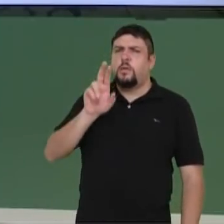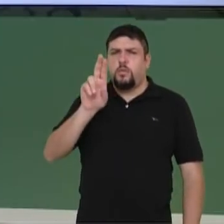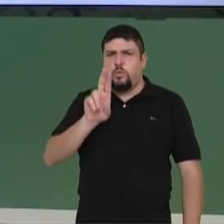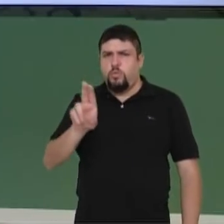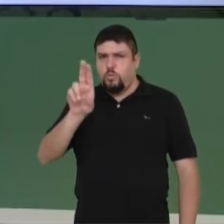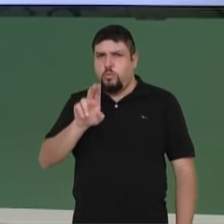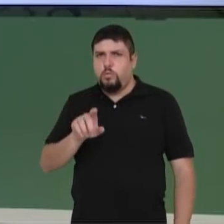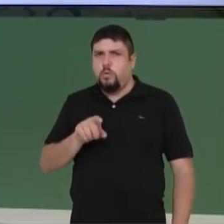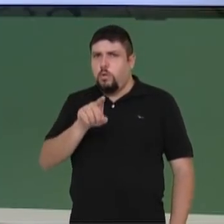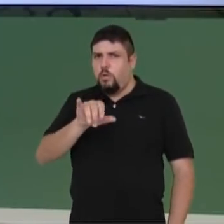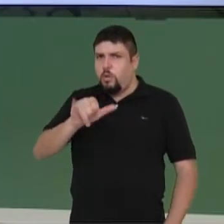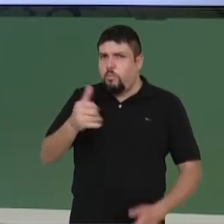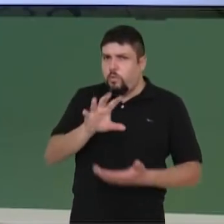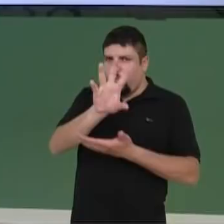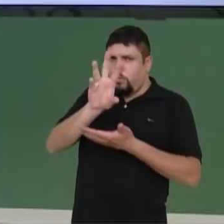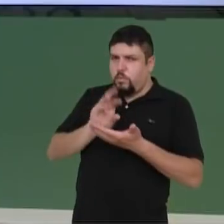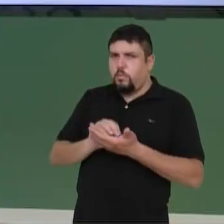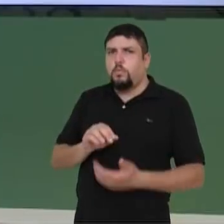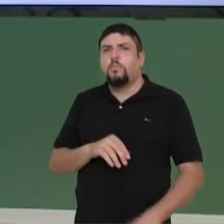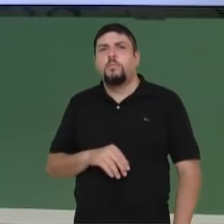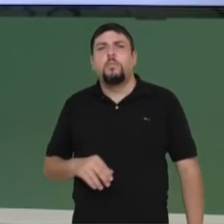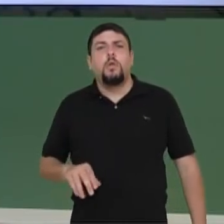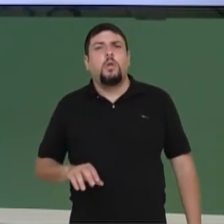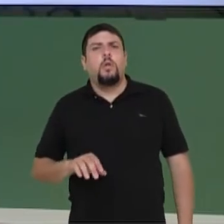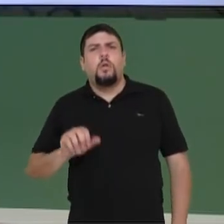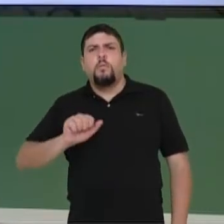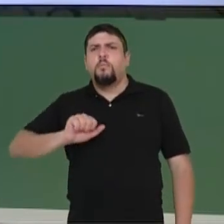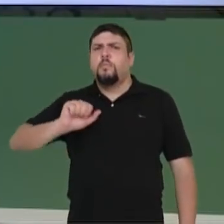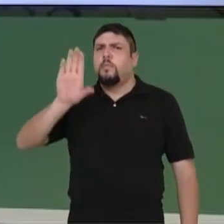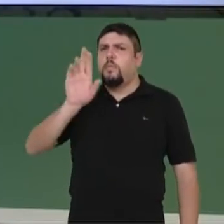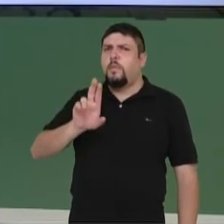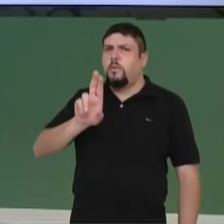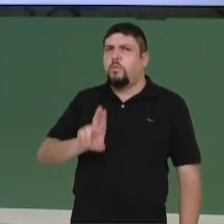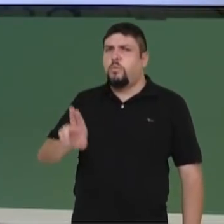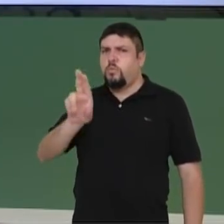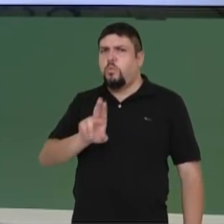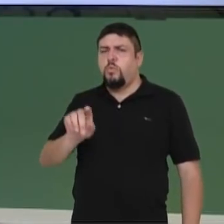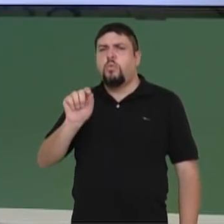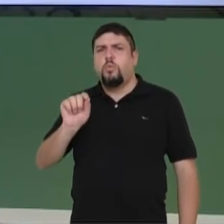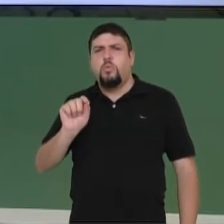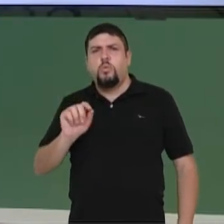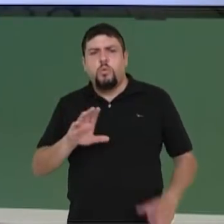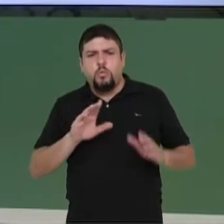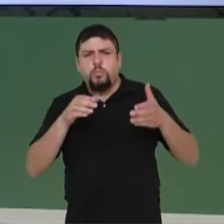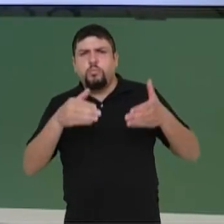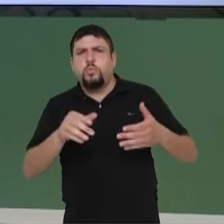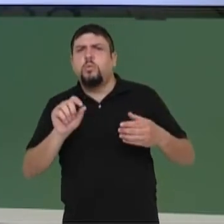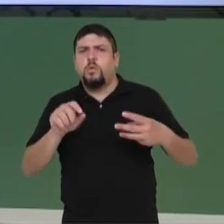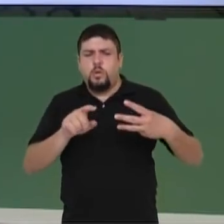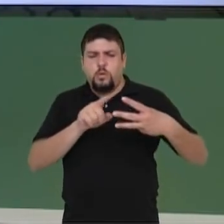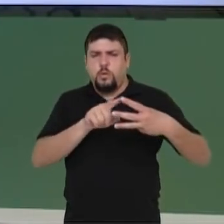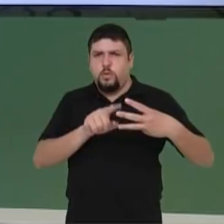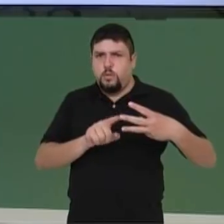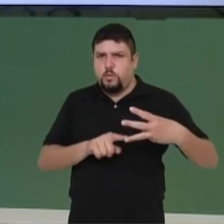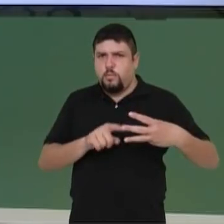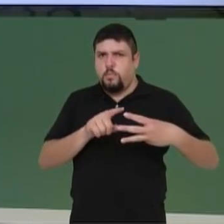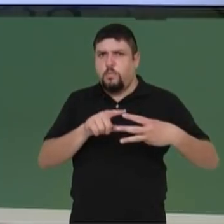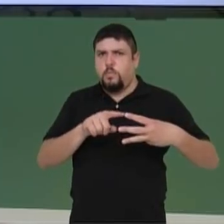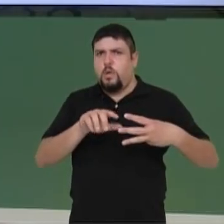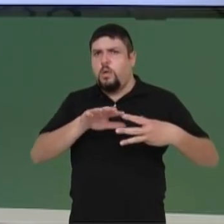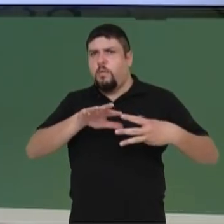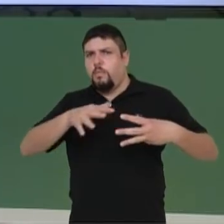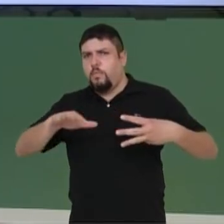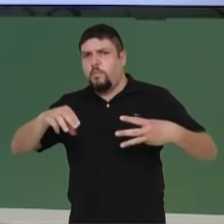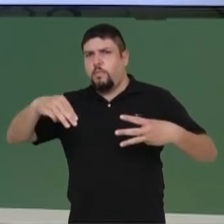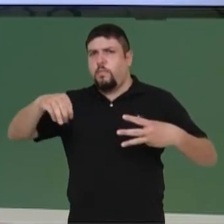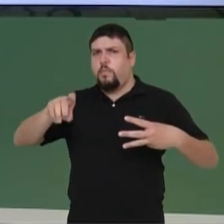anotando aí para a gente não perder tempo, tá? As medidas mais comuns, as que a gente acaba estudando, dando mais ênfase, são três. A média, a